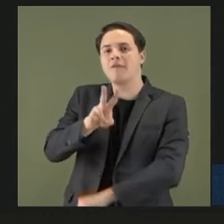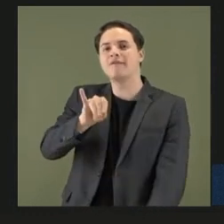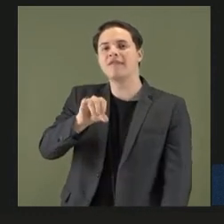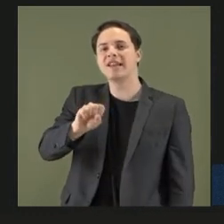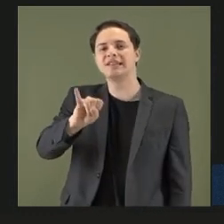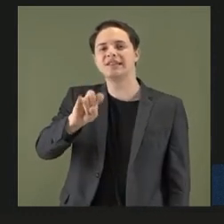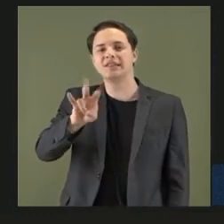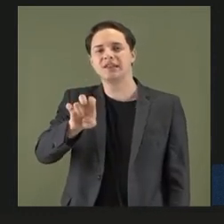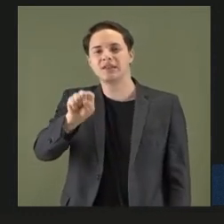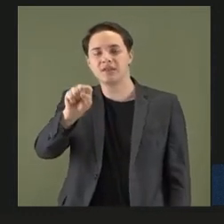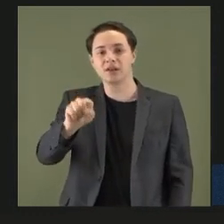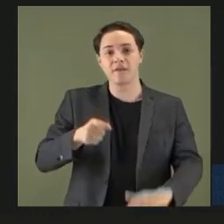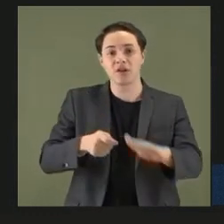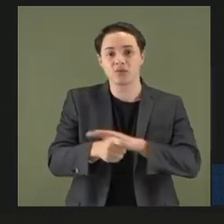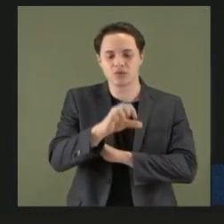investimento de